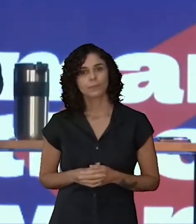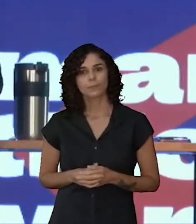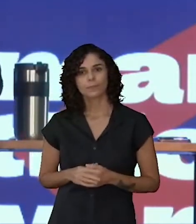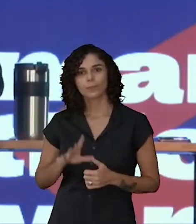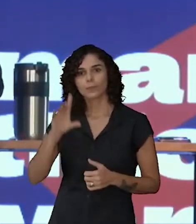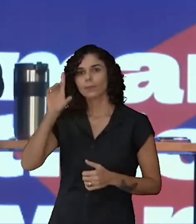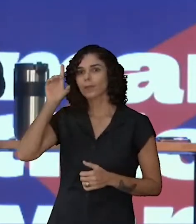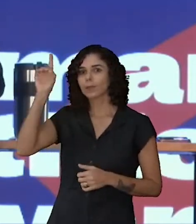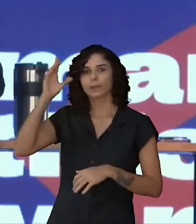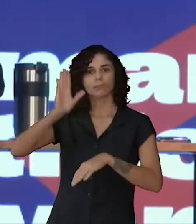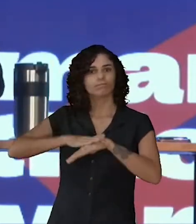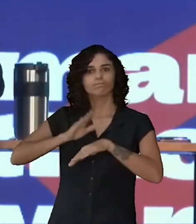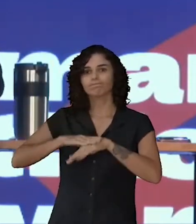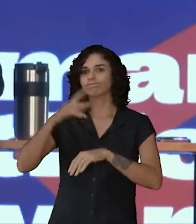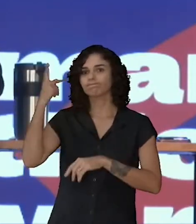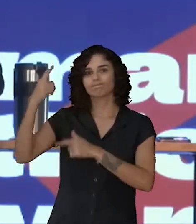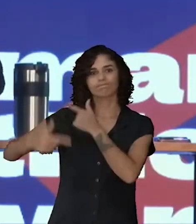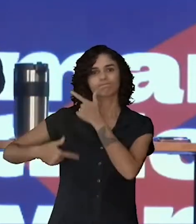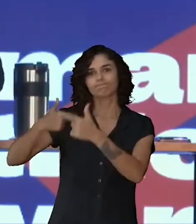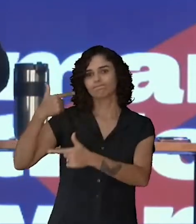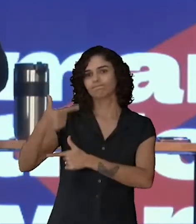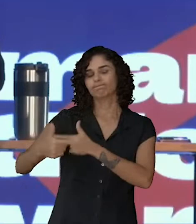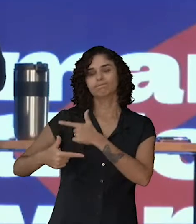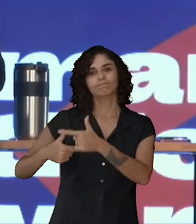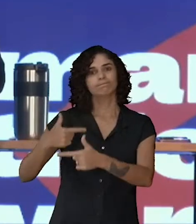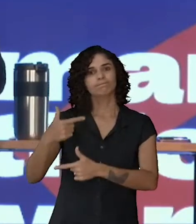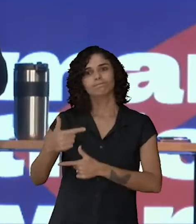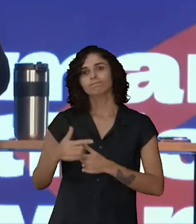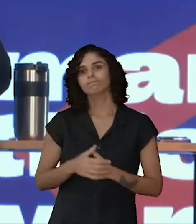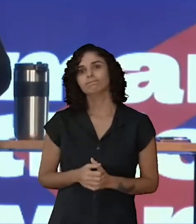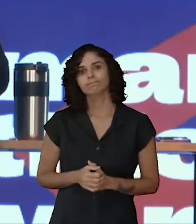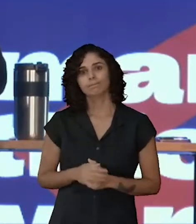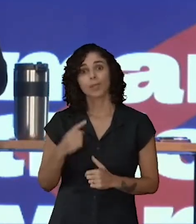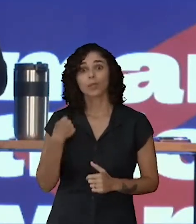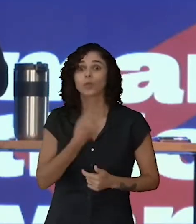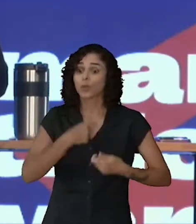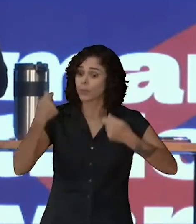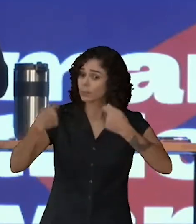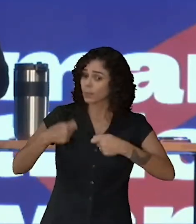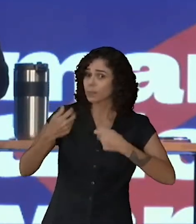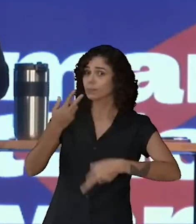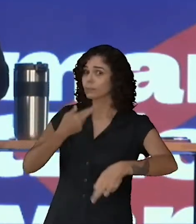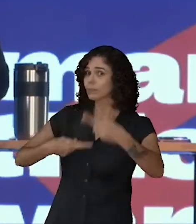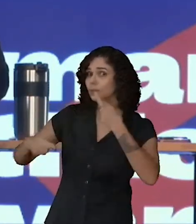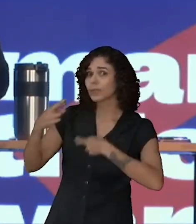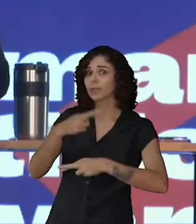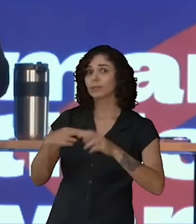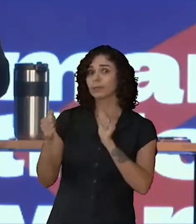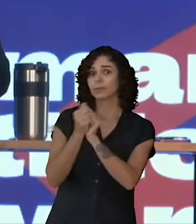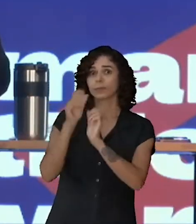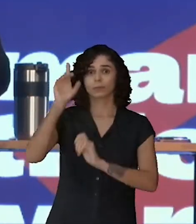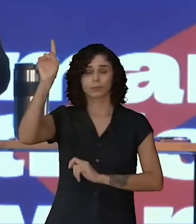Deus é que vai fazer. Mas nós precisamos nos relacionar com Ele.